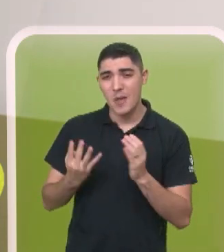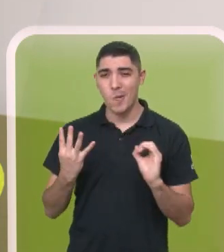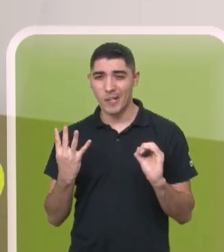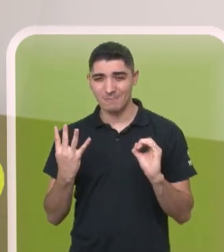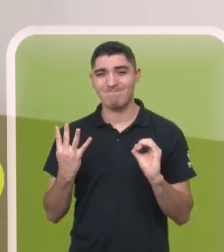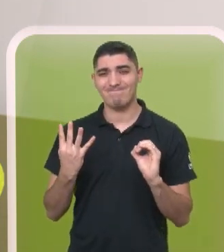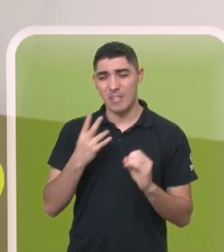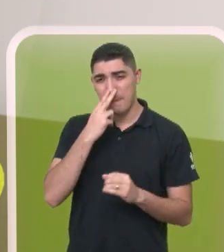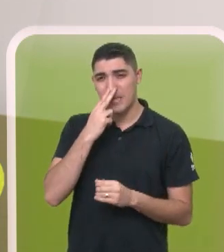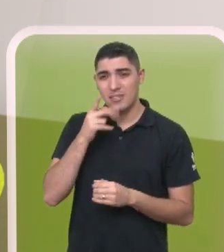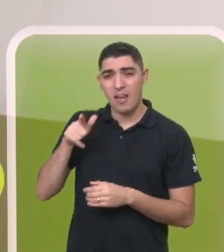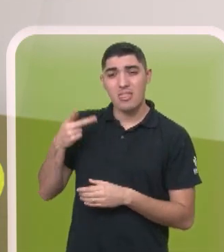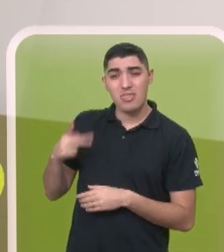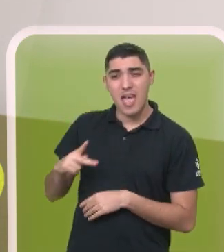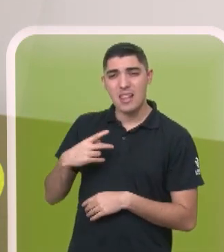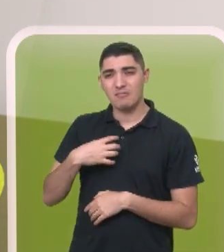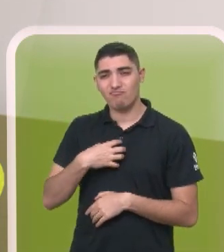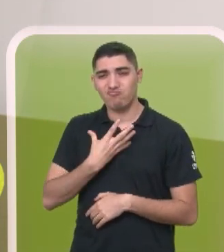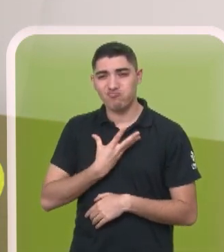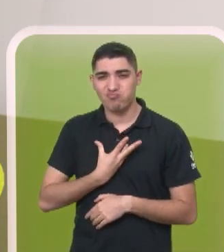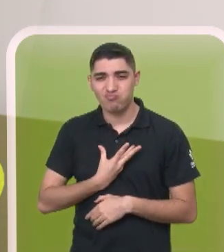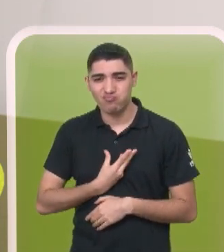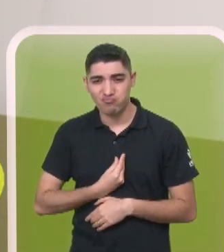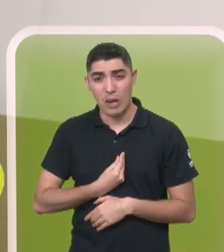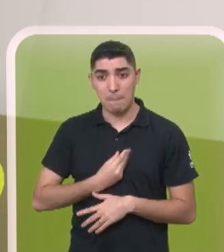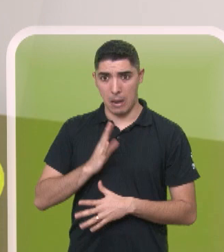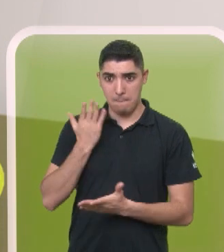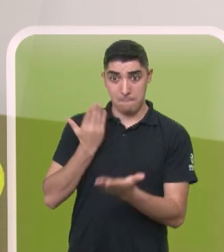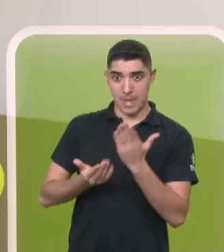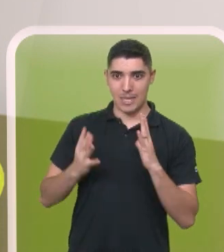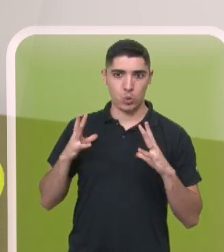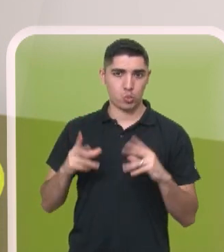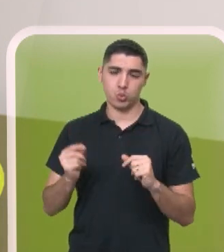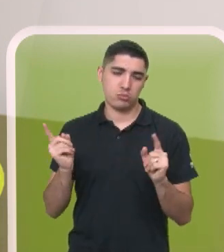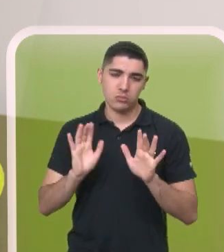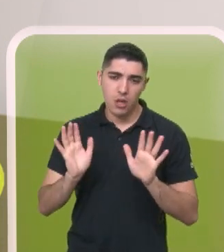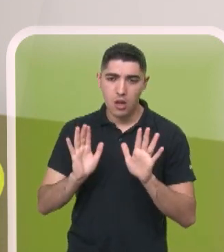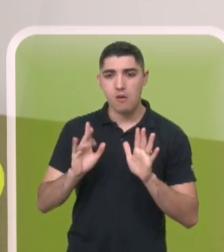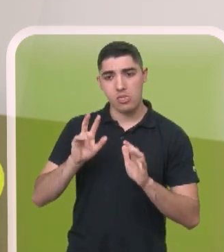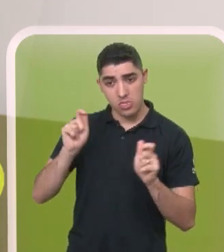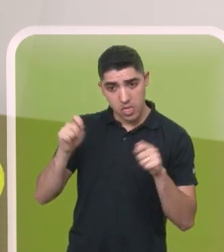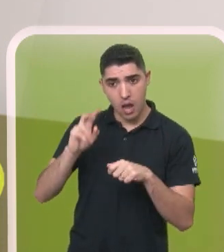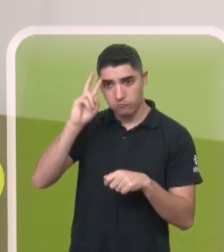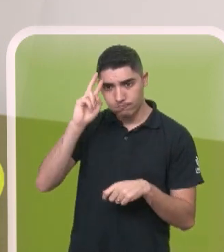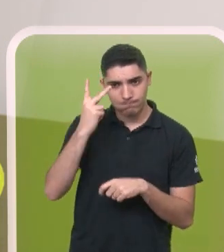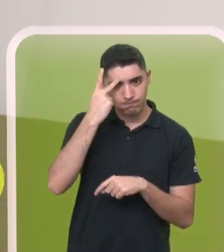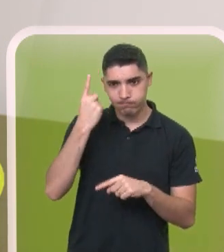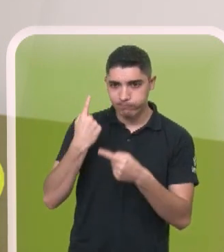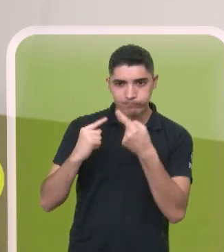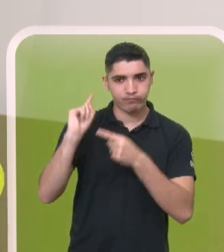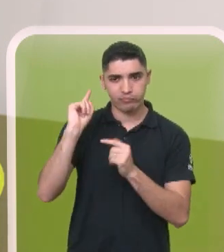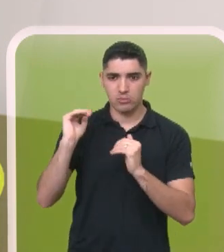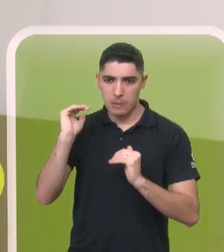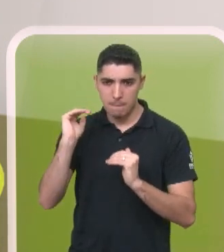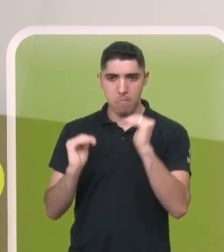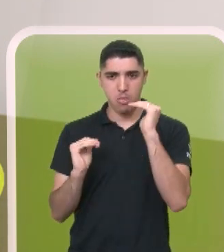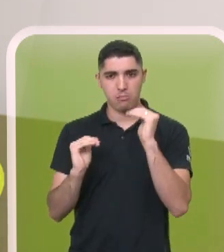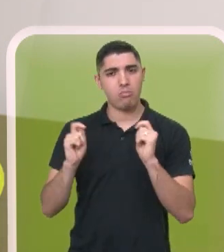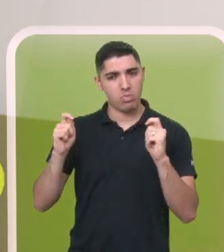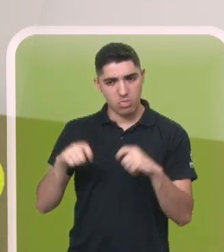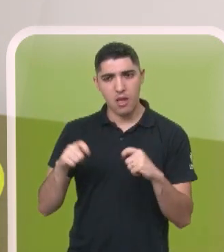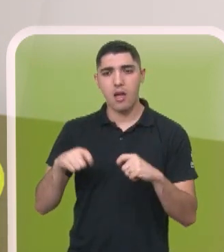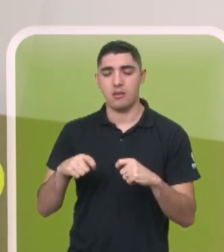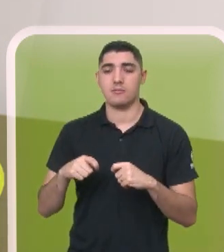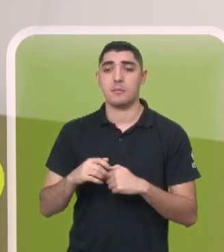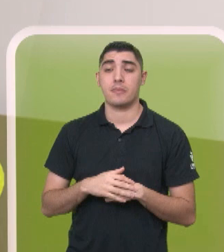pouco na moral do São José. É, lógico que não está nada perdido, não tem a questão de gol, enfim, basta o São José ganhar no tempo normal aí, levar para a